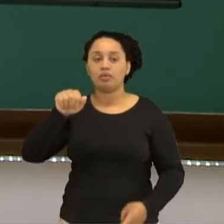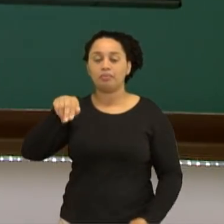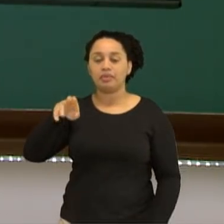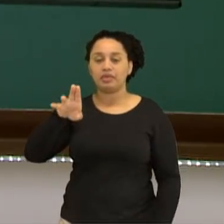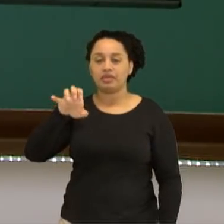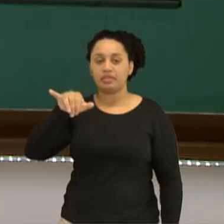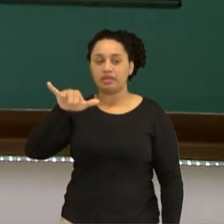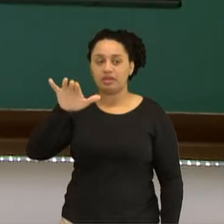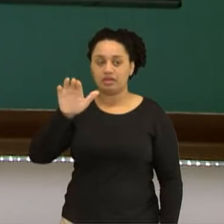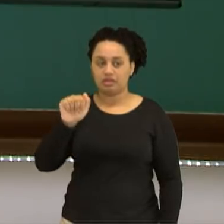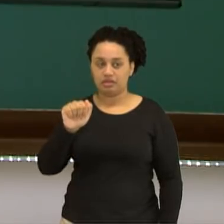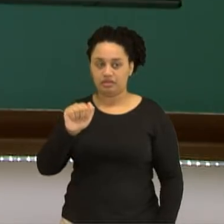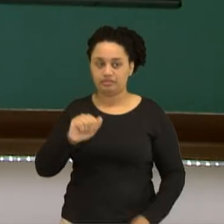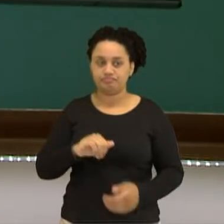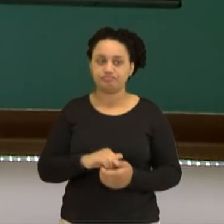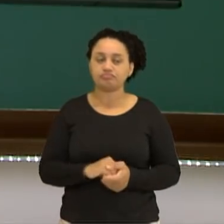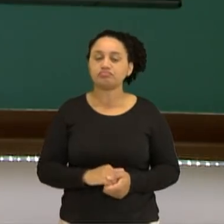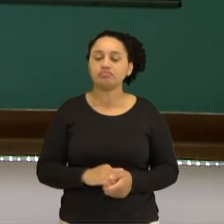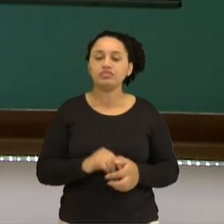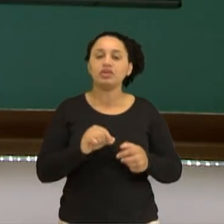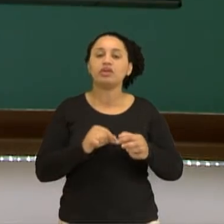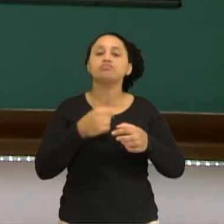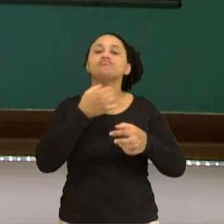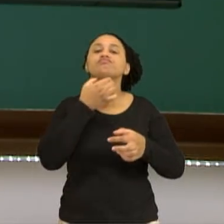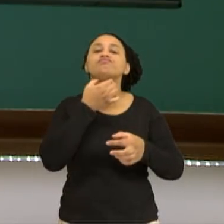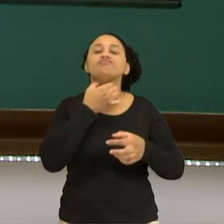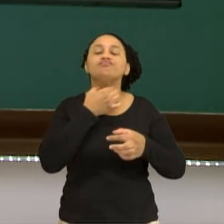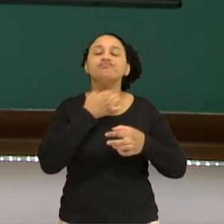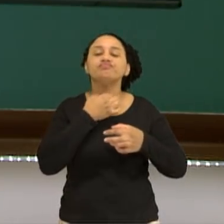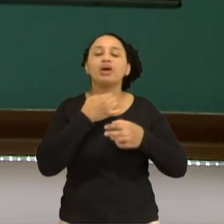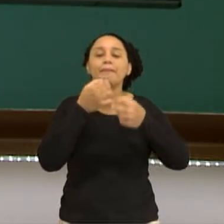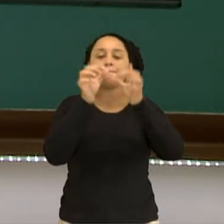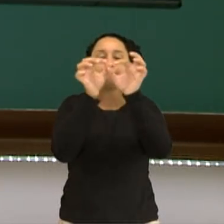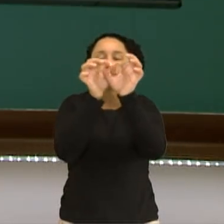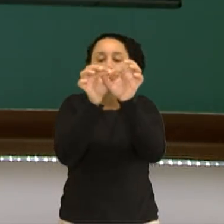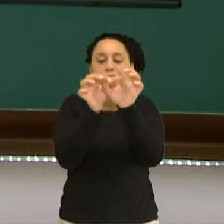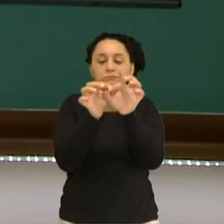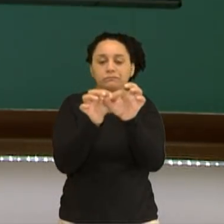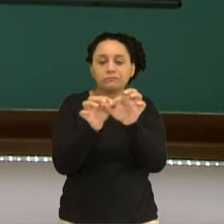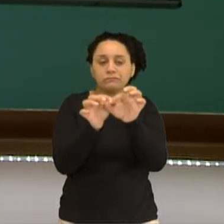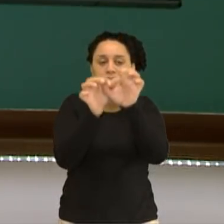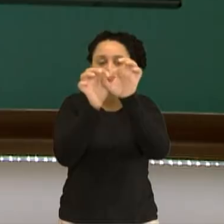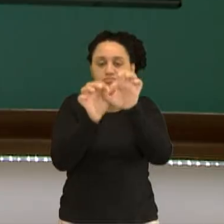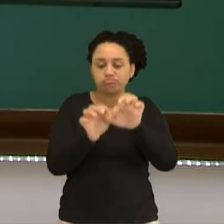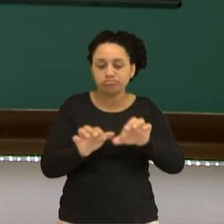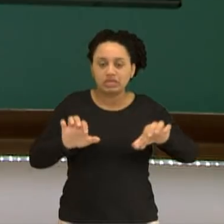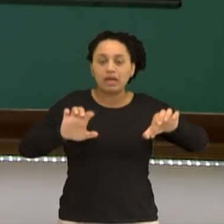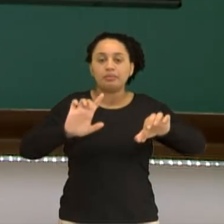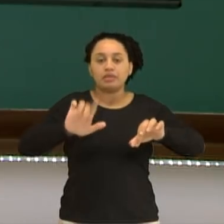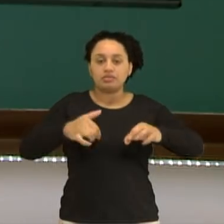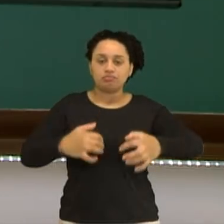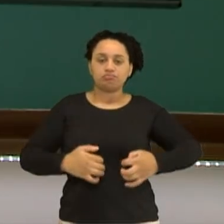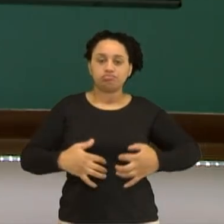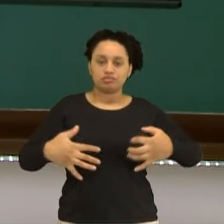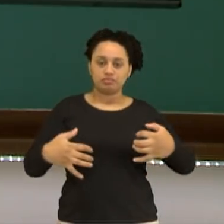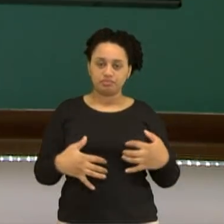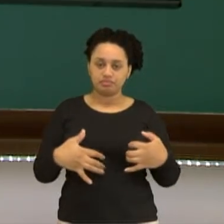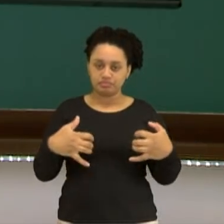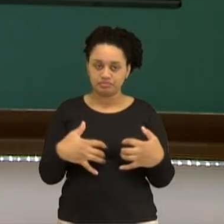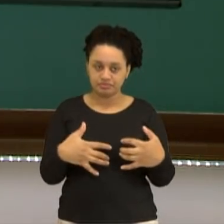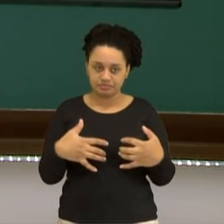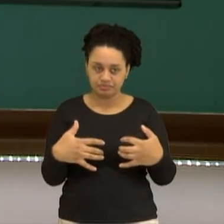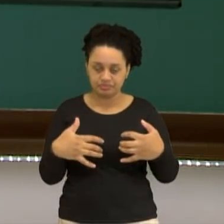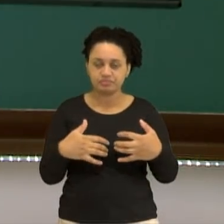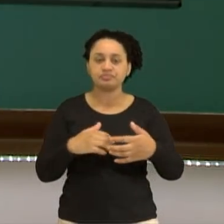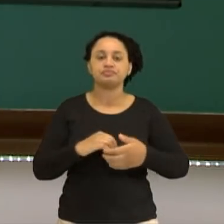melhor a traqueia. Olha lá, ó. A traqueia é esse órgão que vem lá, está descendo lá do pescoço, passando aqui por toda essa região